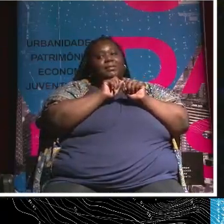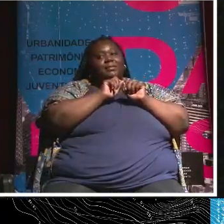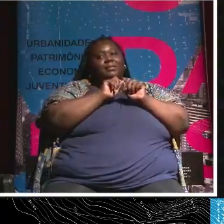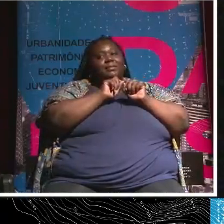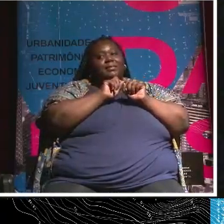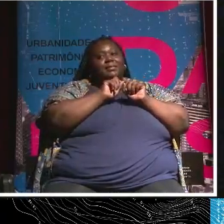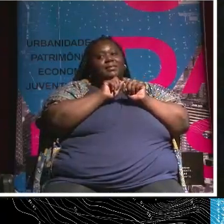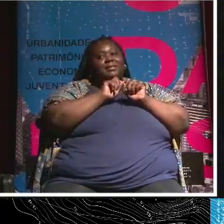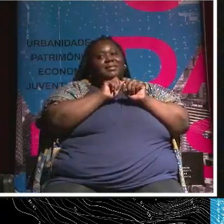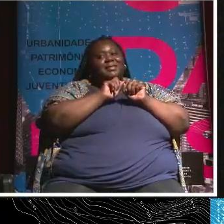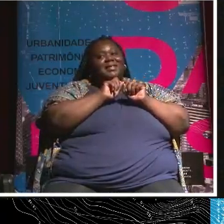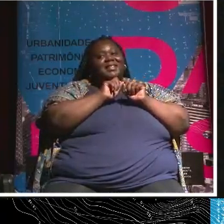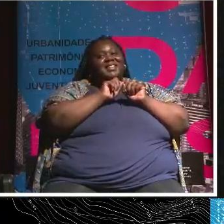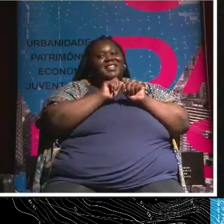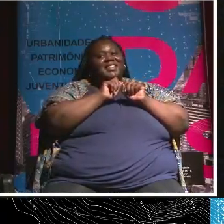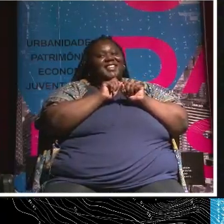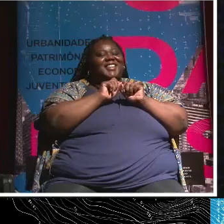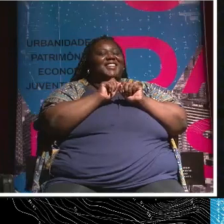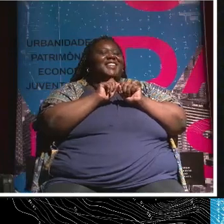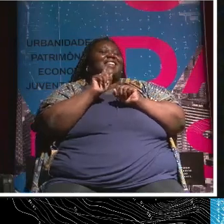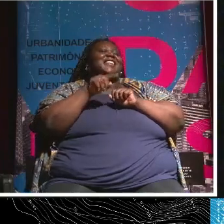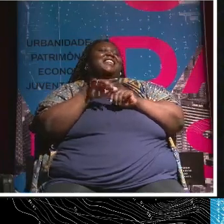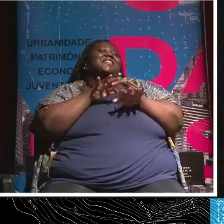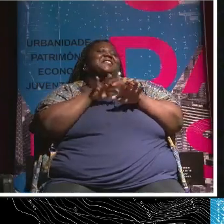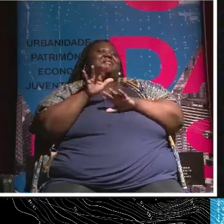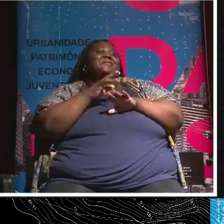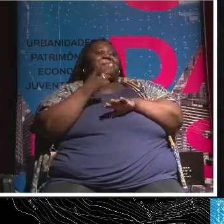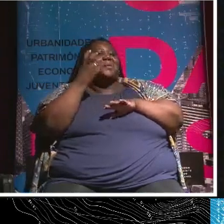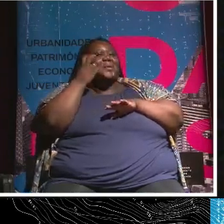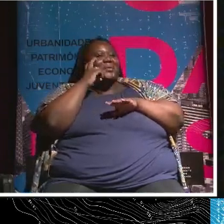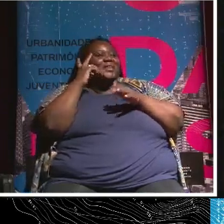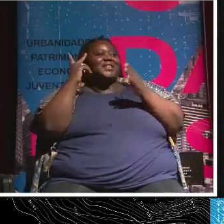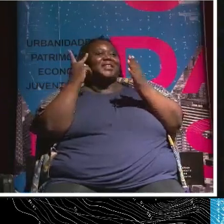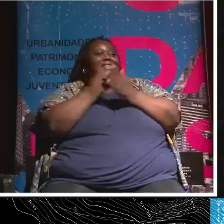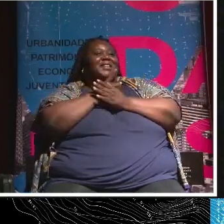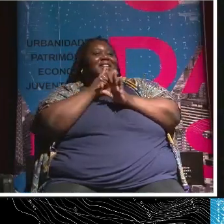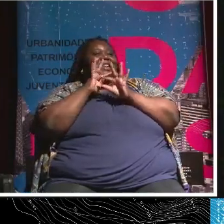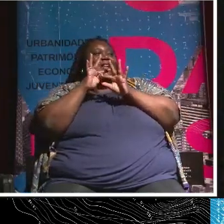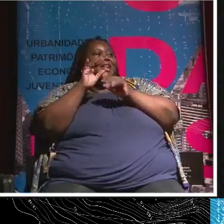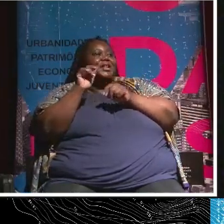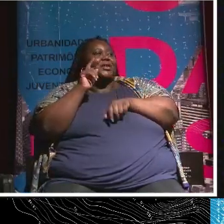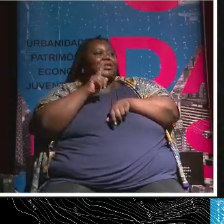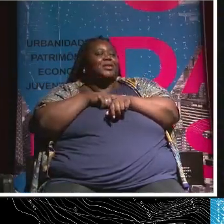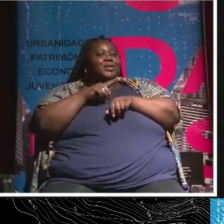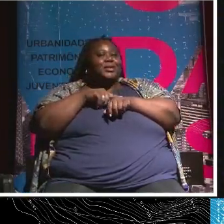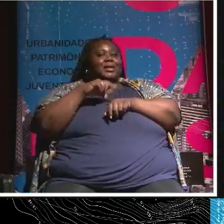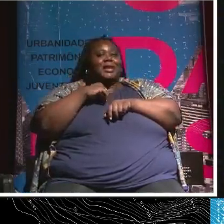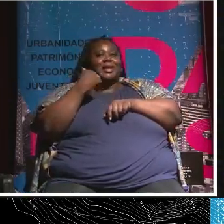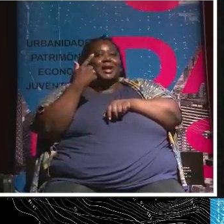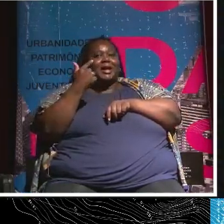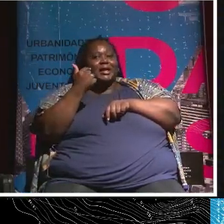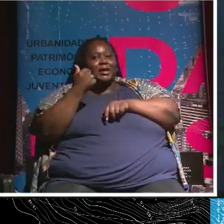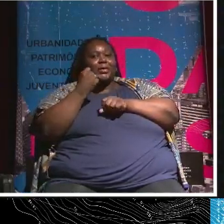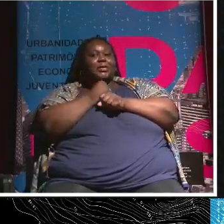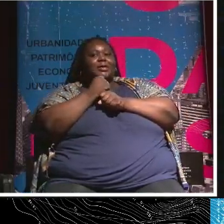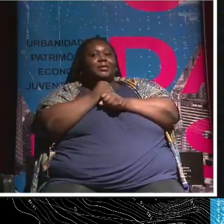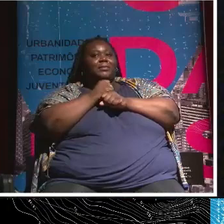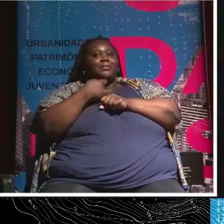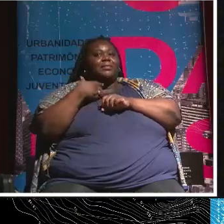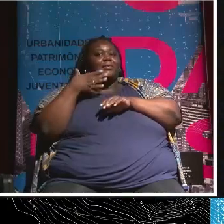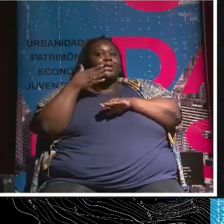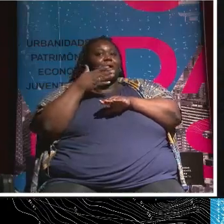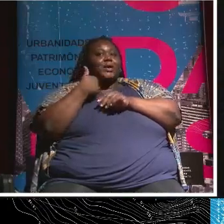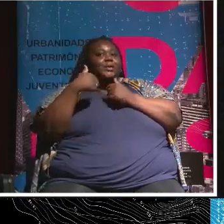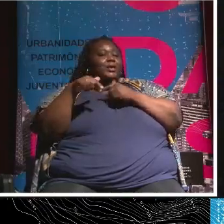movimento cultural e percorre em todos os tempos. Tem 12 anos que eu atuo